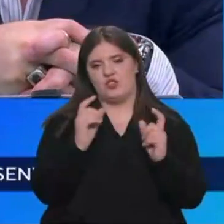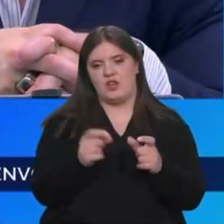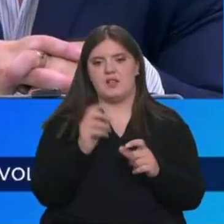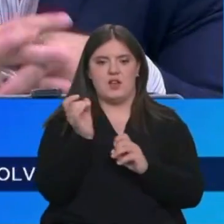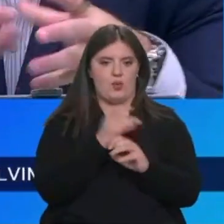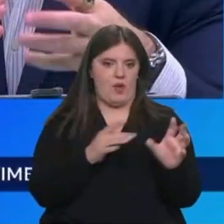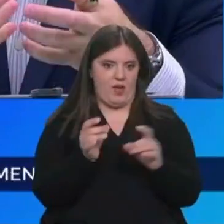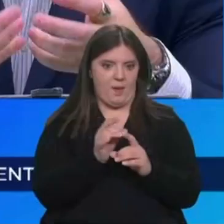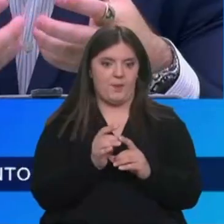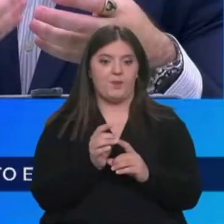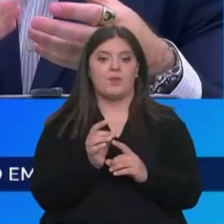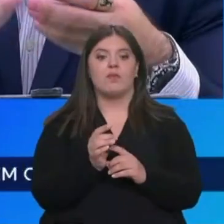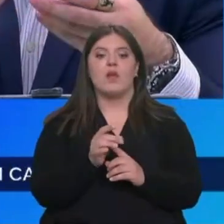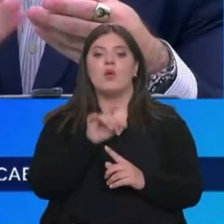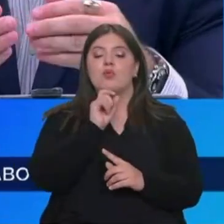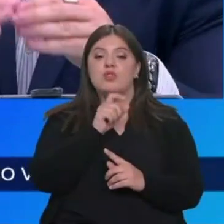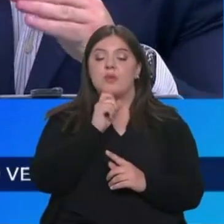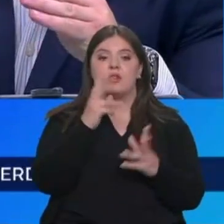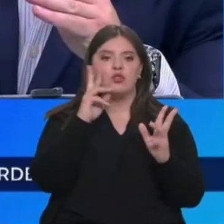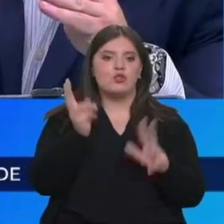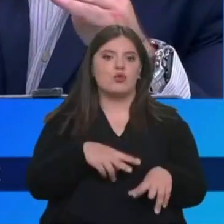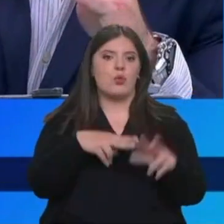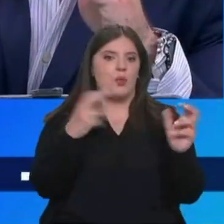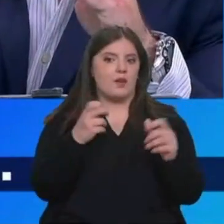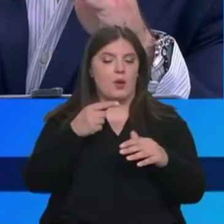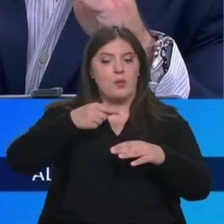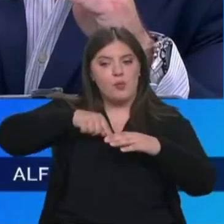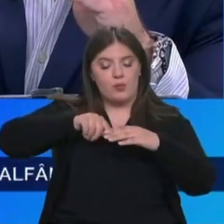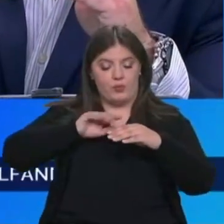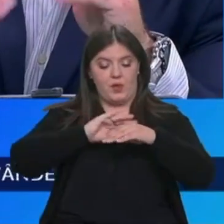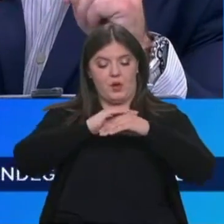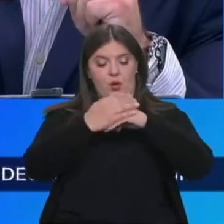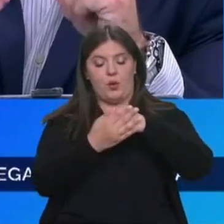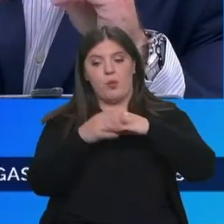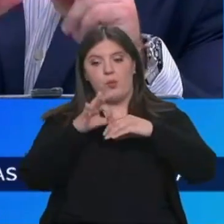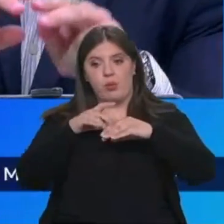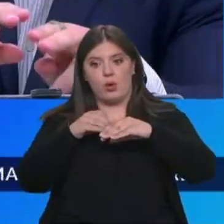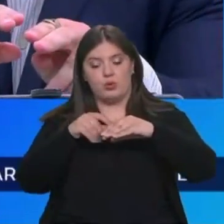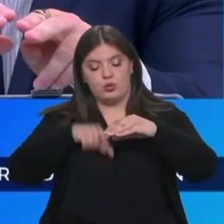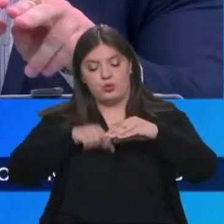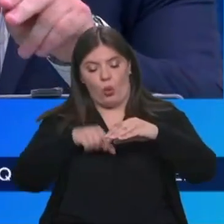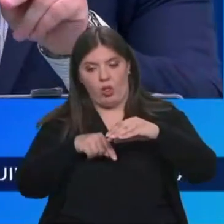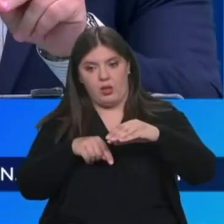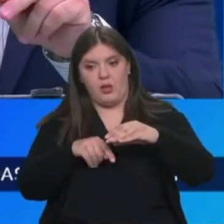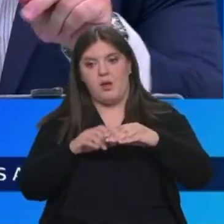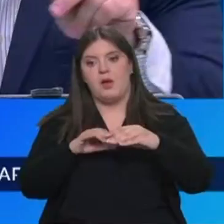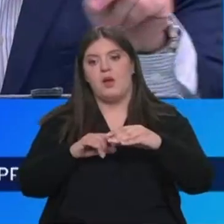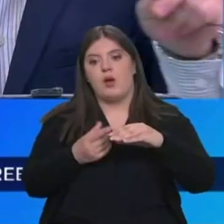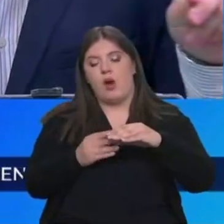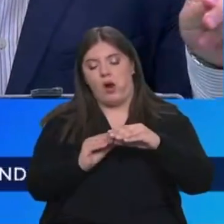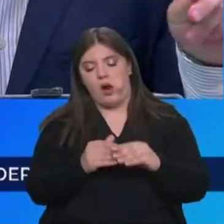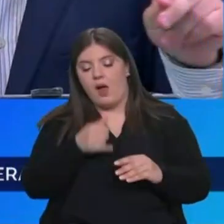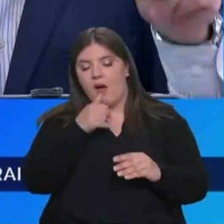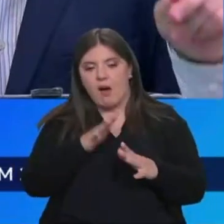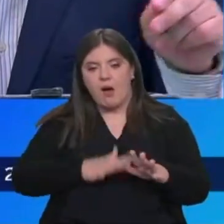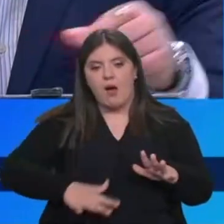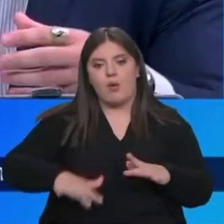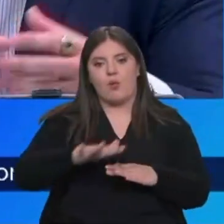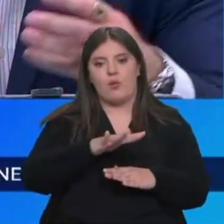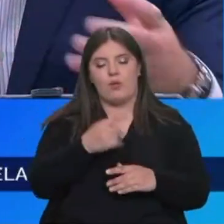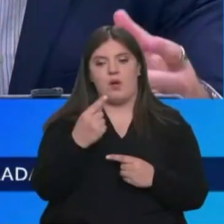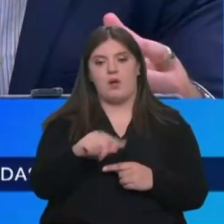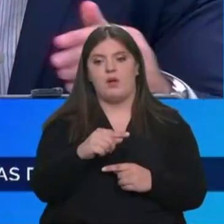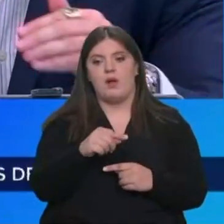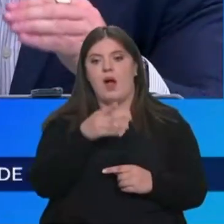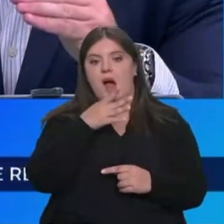europeus, a eventual descoberta de, por baixo da calote do Polo Sul de Marte, de eventualmente um lago, portanto,